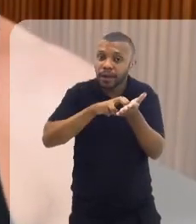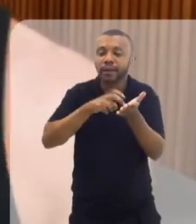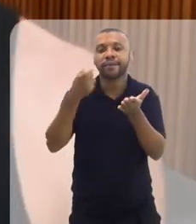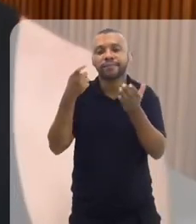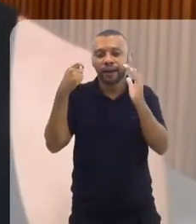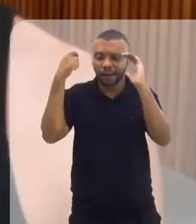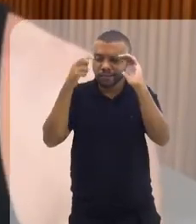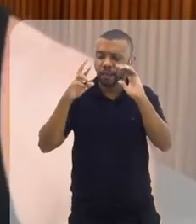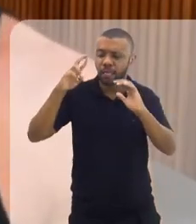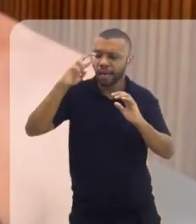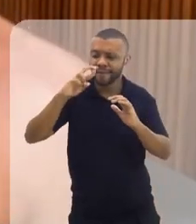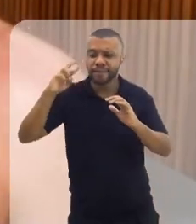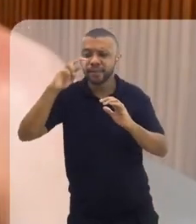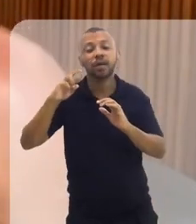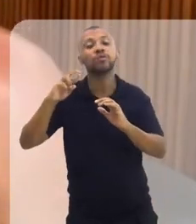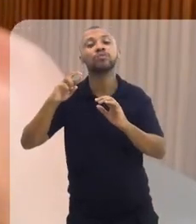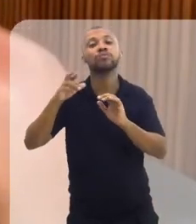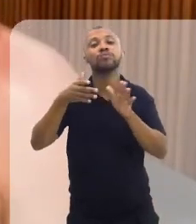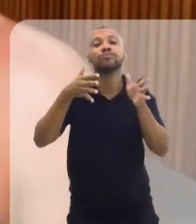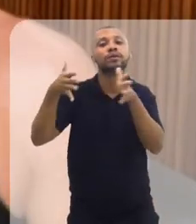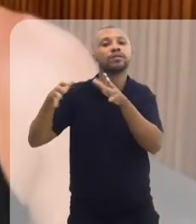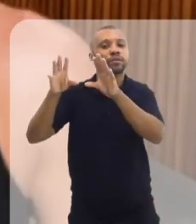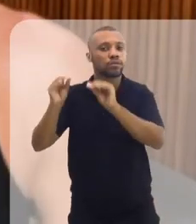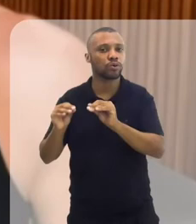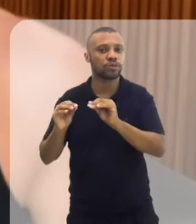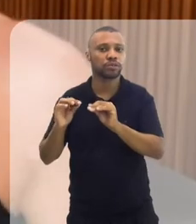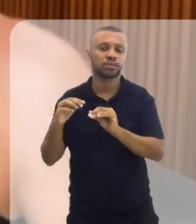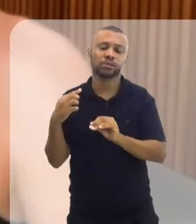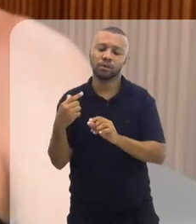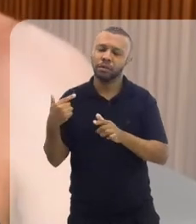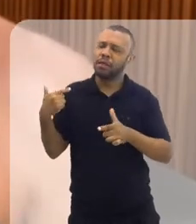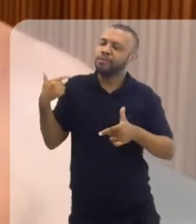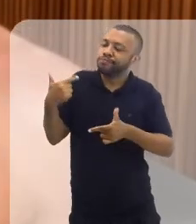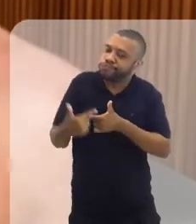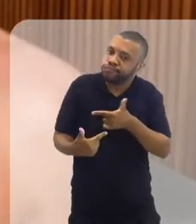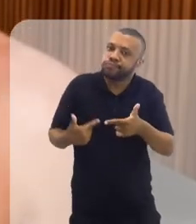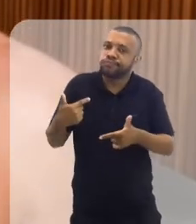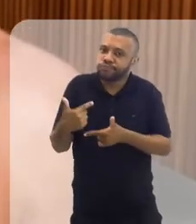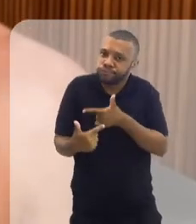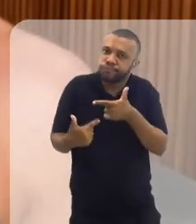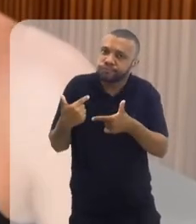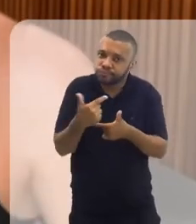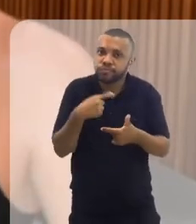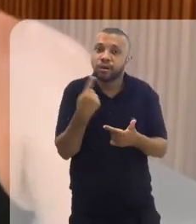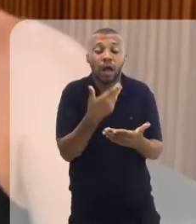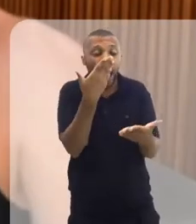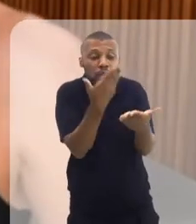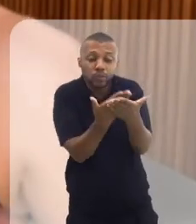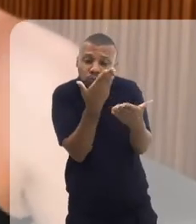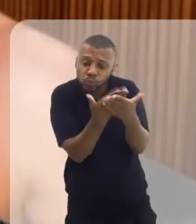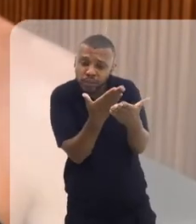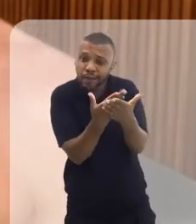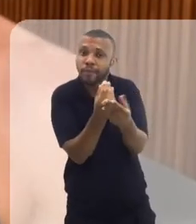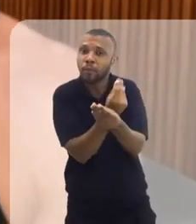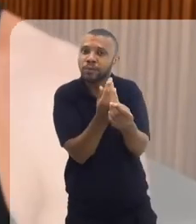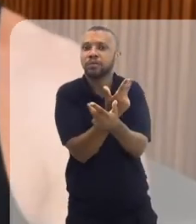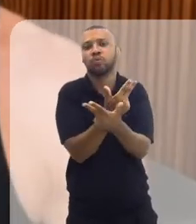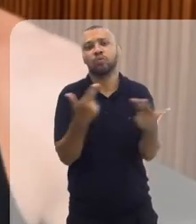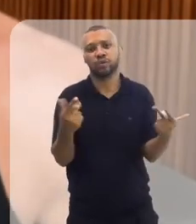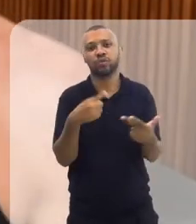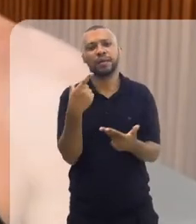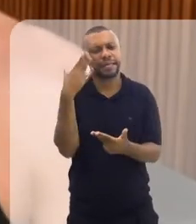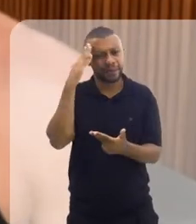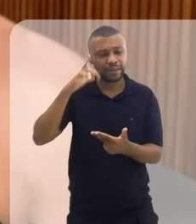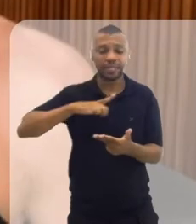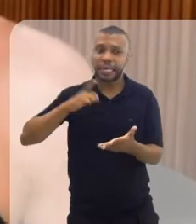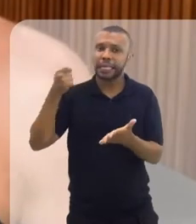jornal da manhã, que ficava a noite inteira reprisando. Então, a gente trabalhava beça, a gente estudava beça, porque a gente sabia